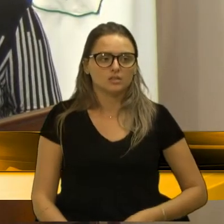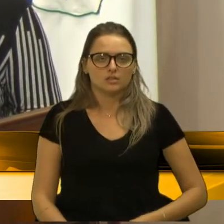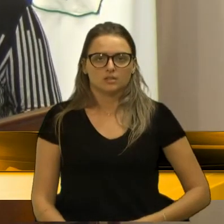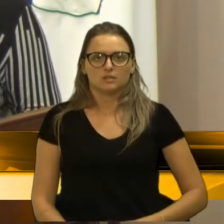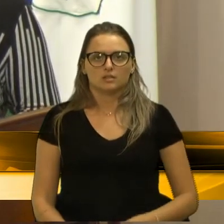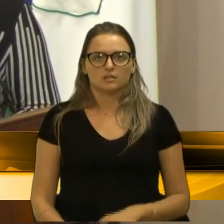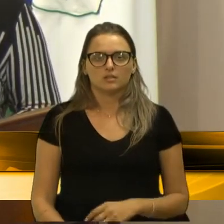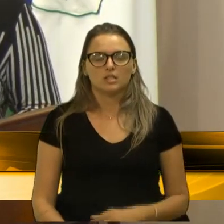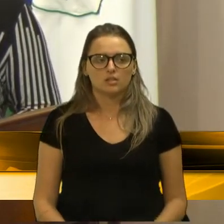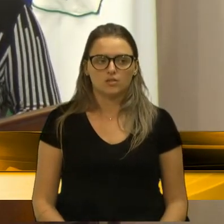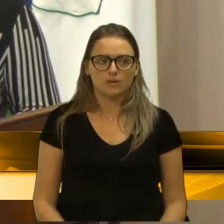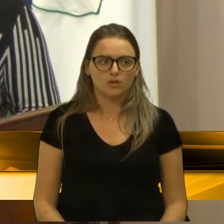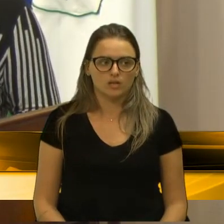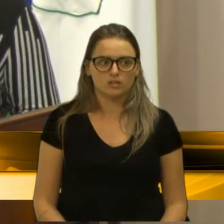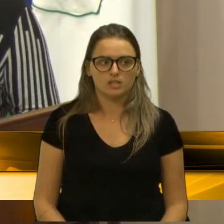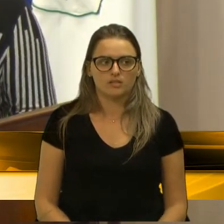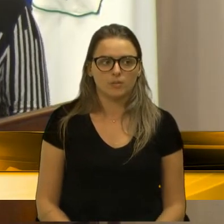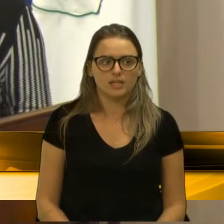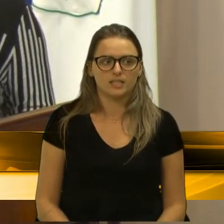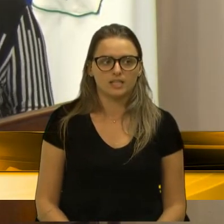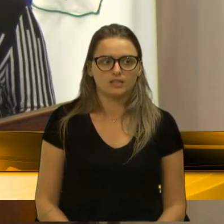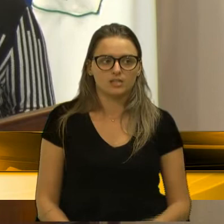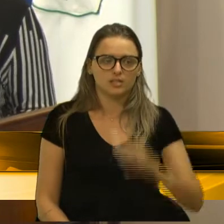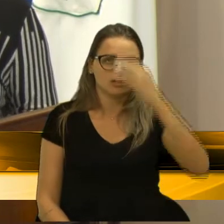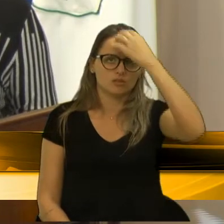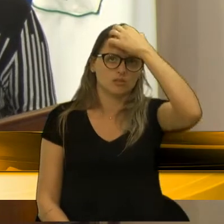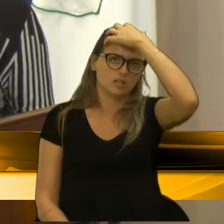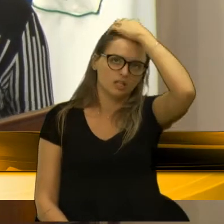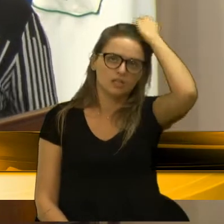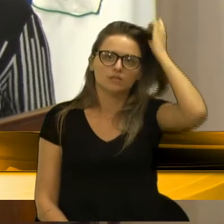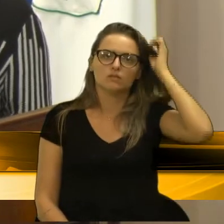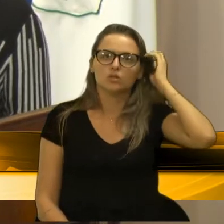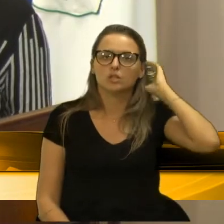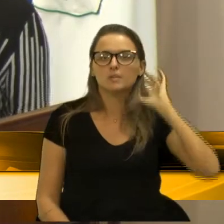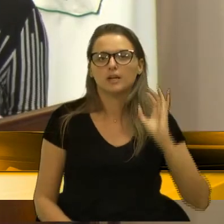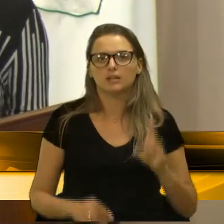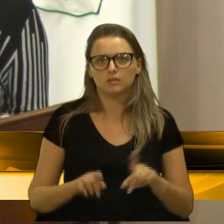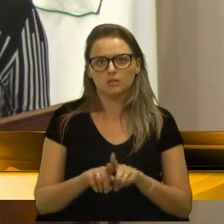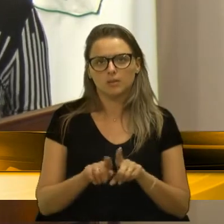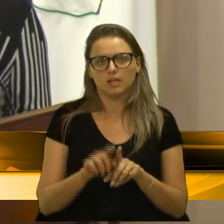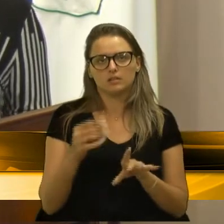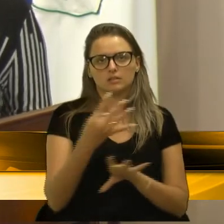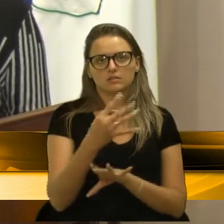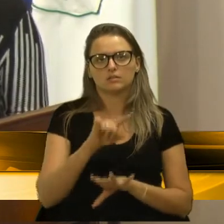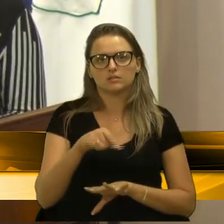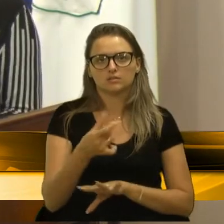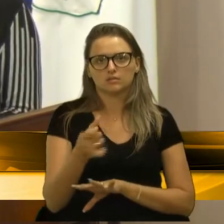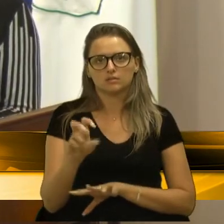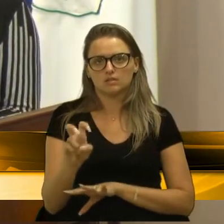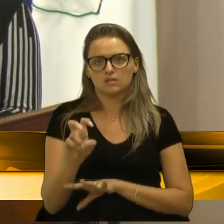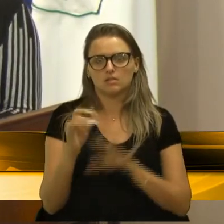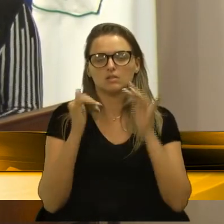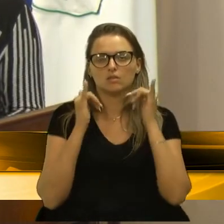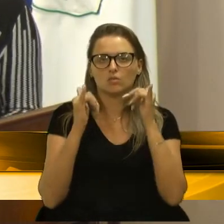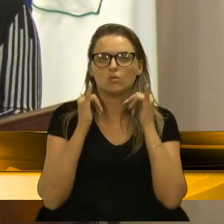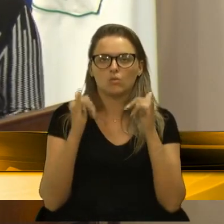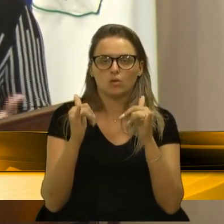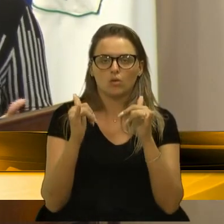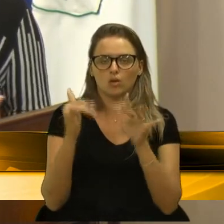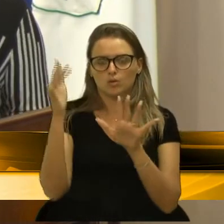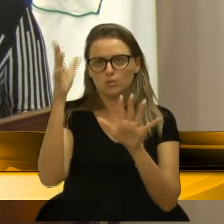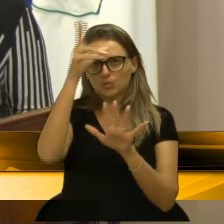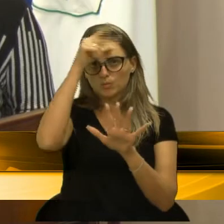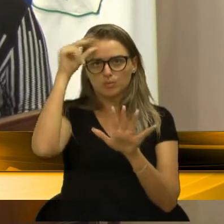vereador Adiló quando ele diz que a esse preço, a R$ 4,65, o transporte coletivo ele vai